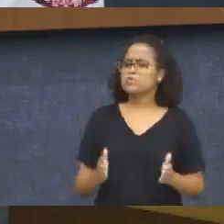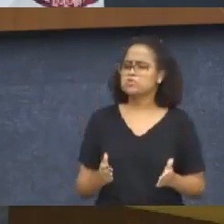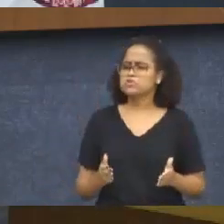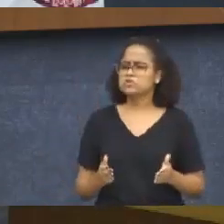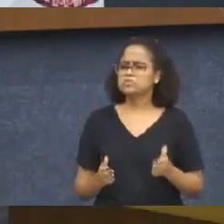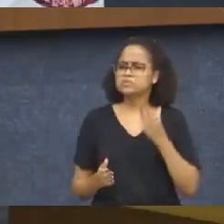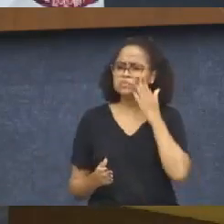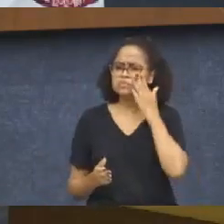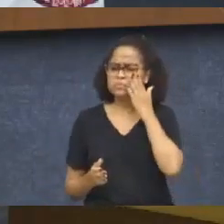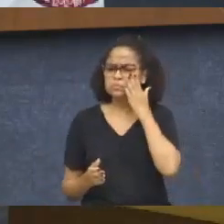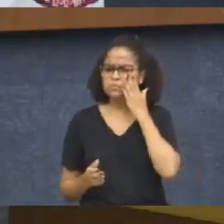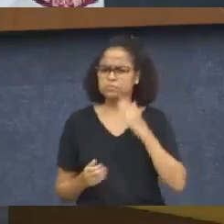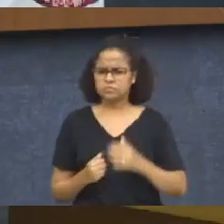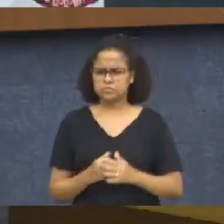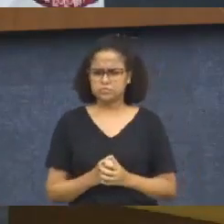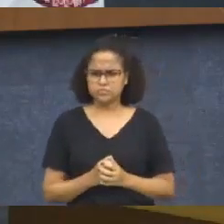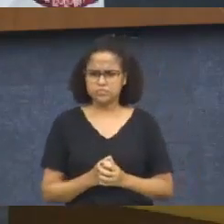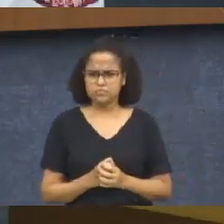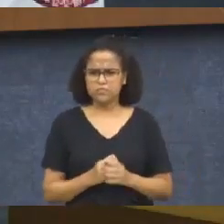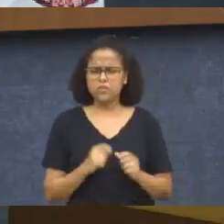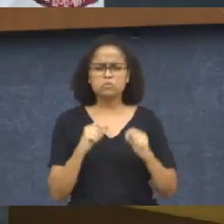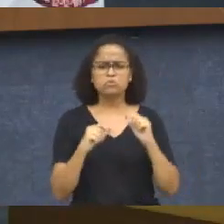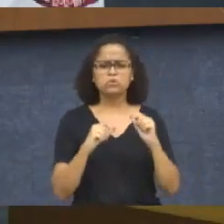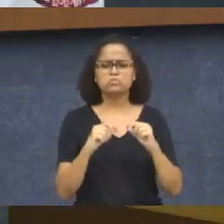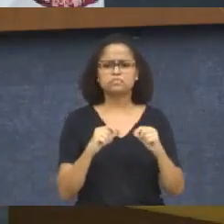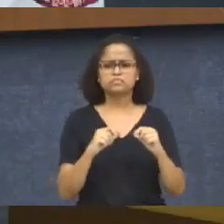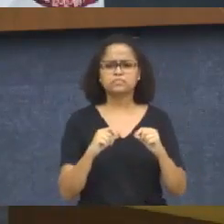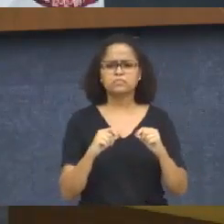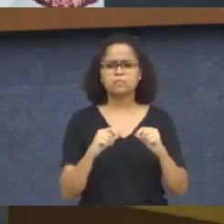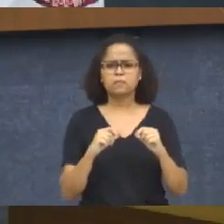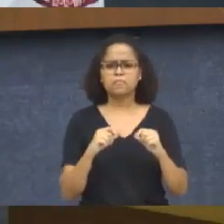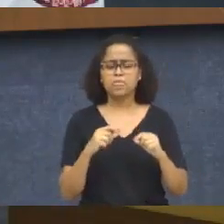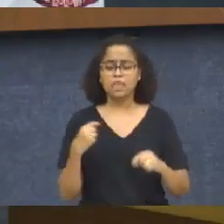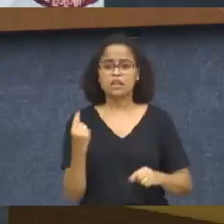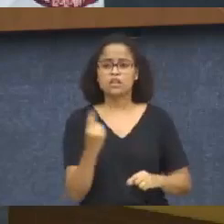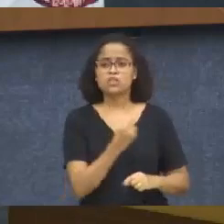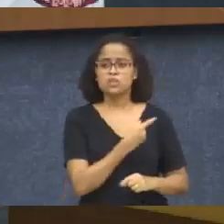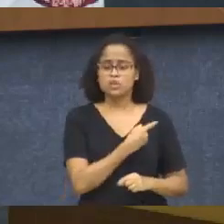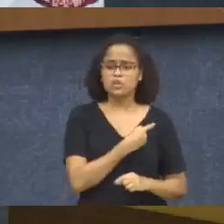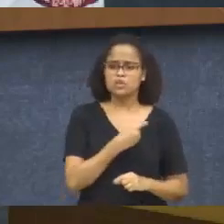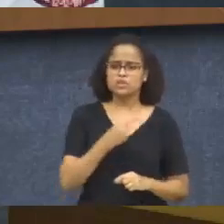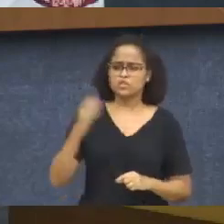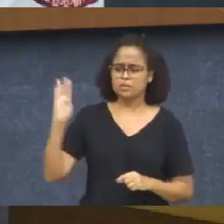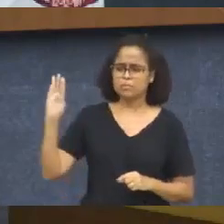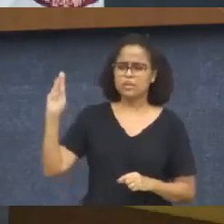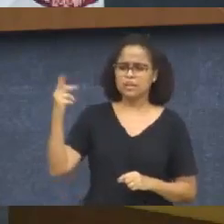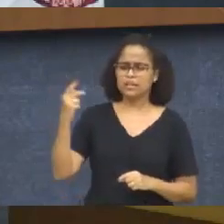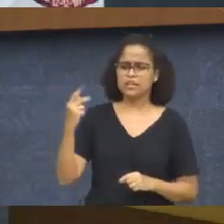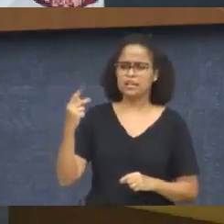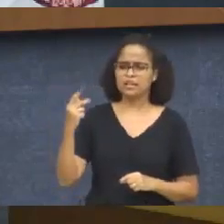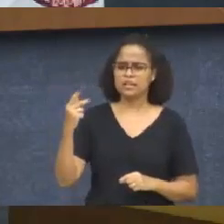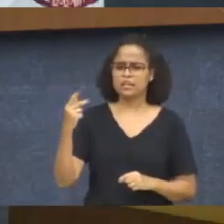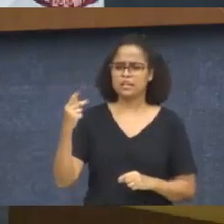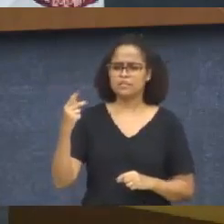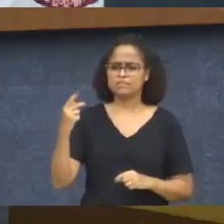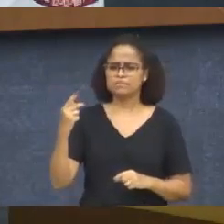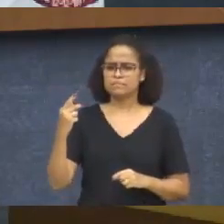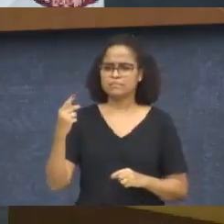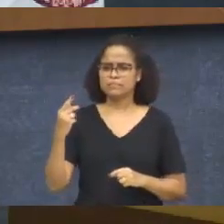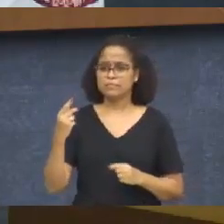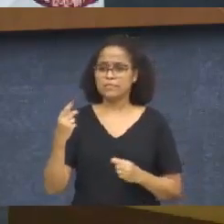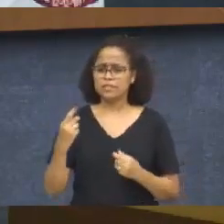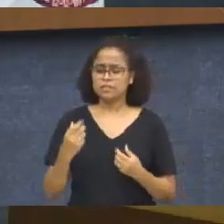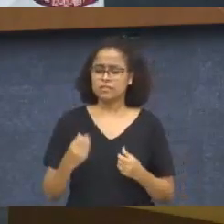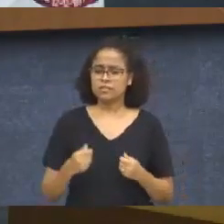eu falei isso tudo para falar que nós, em Belo Horizonte, estamos deixando a prefeitura separar do